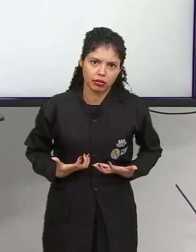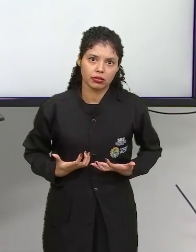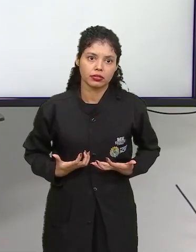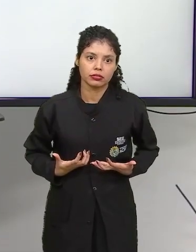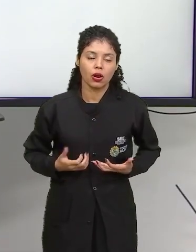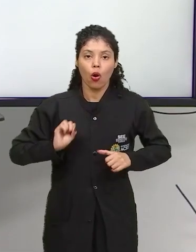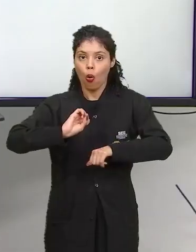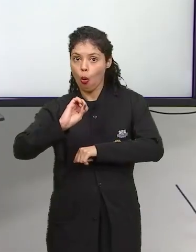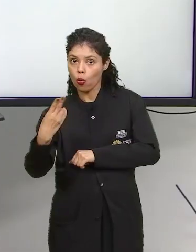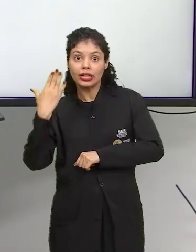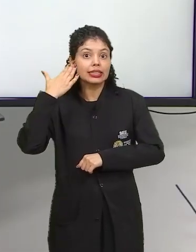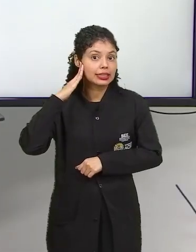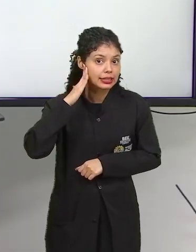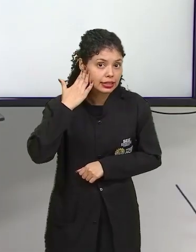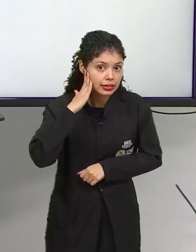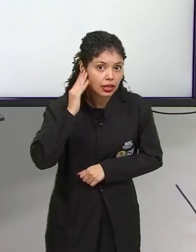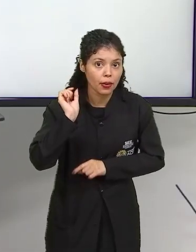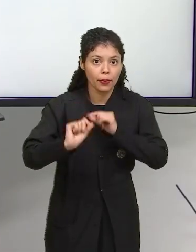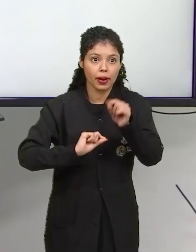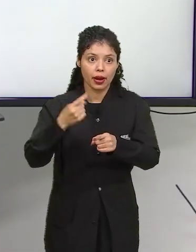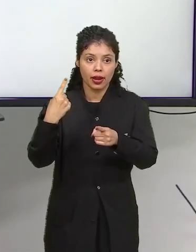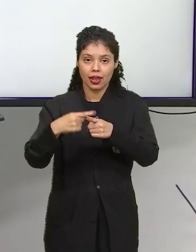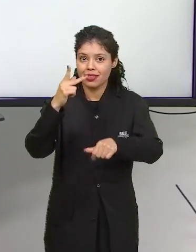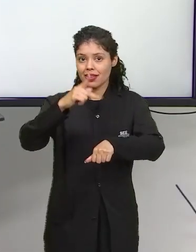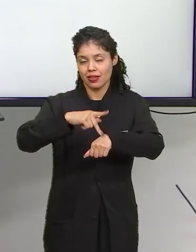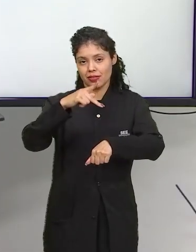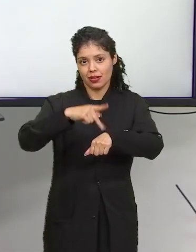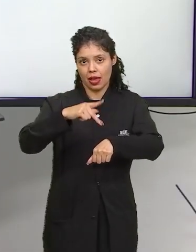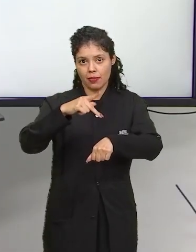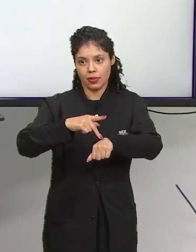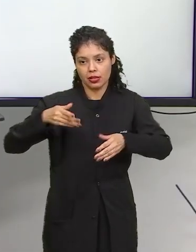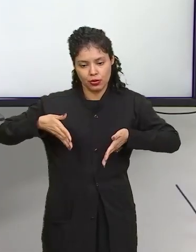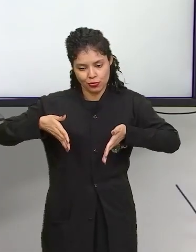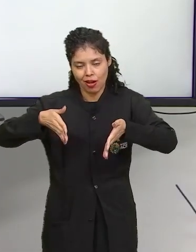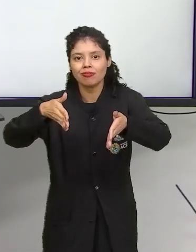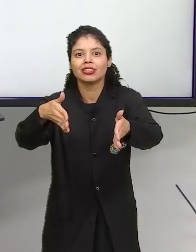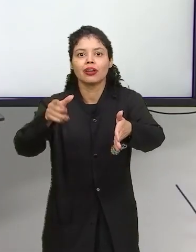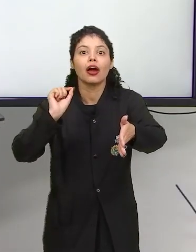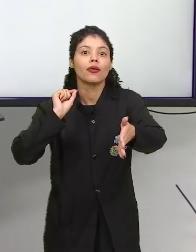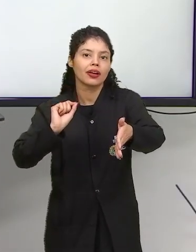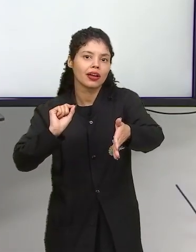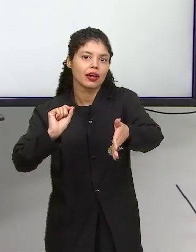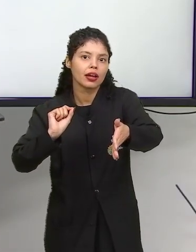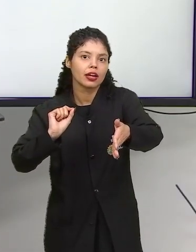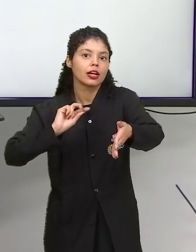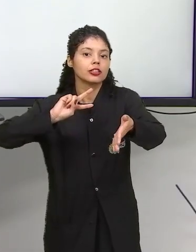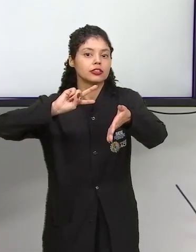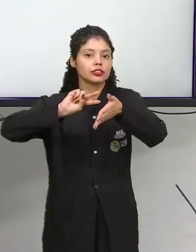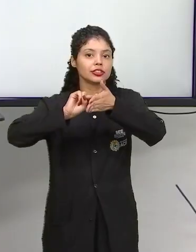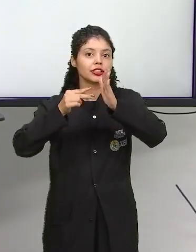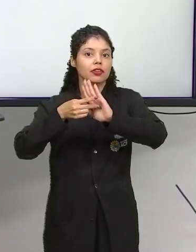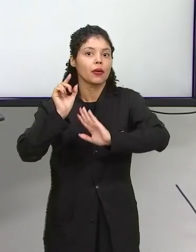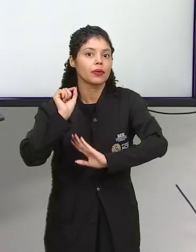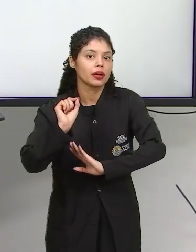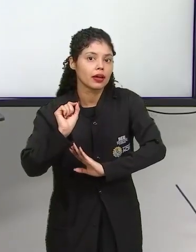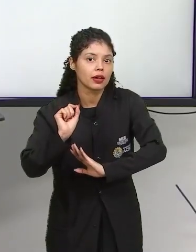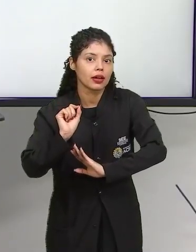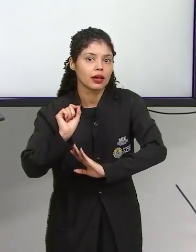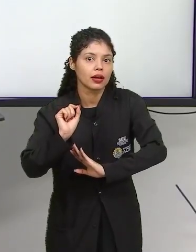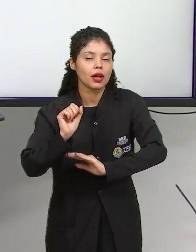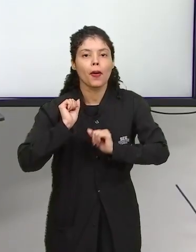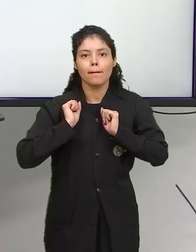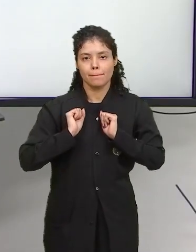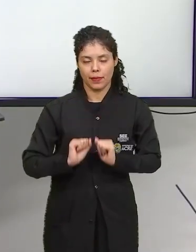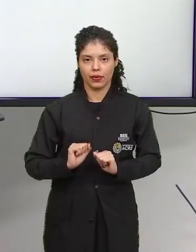texto? Ou entender, por exemplo, que as pedras no meio do caminho podem significar, ou seja,